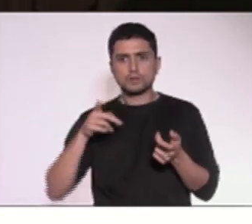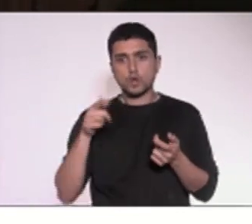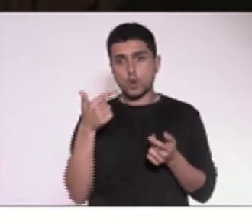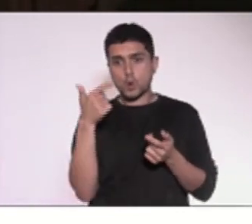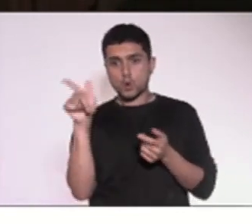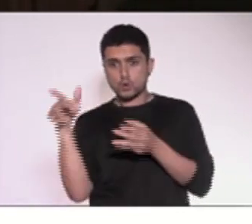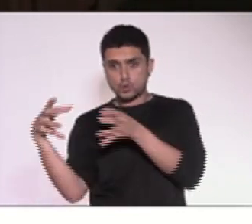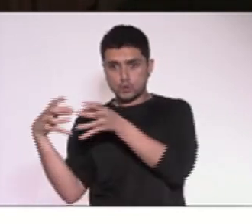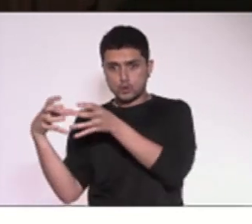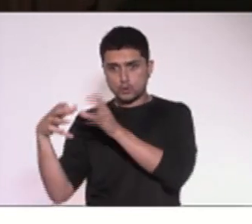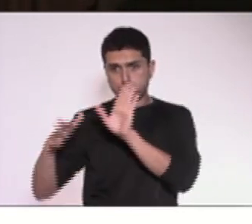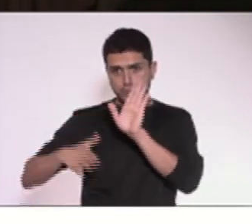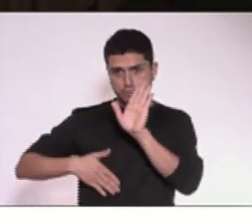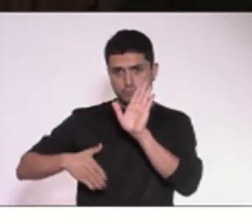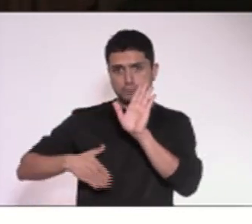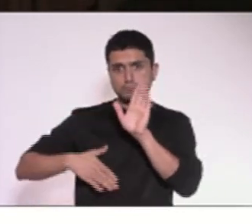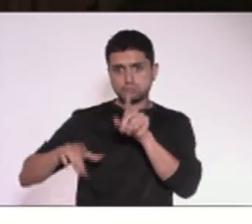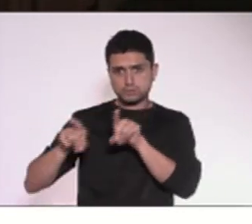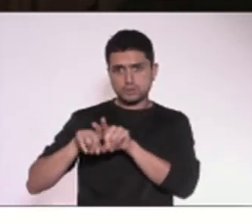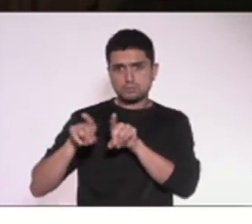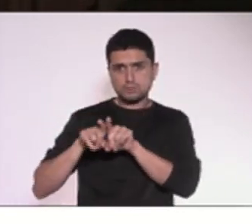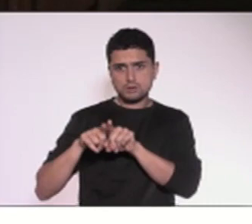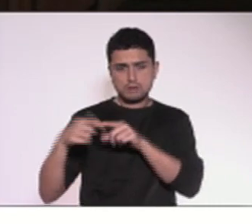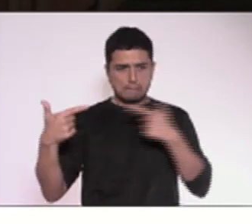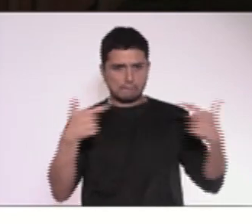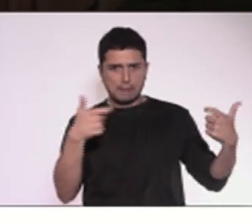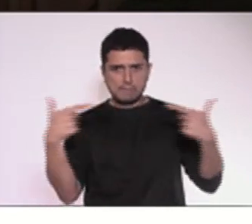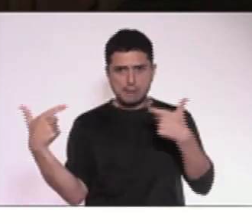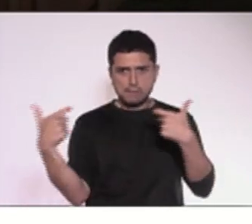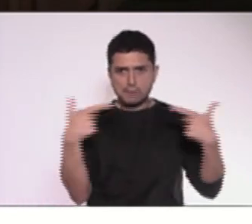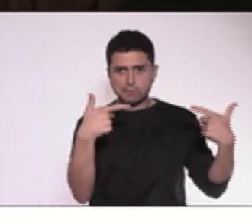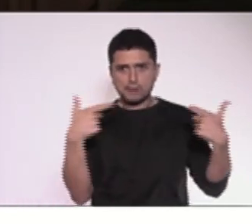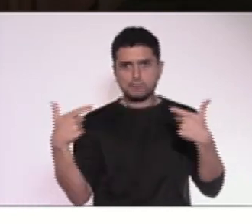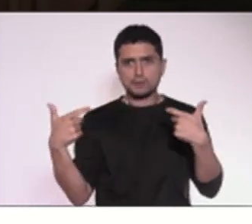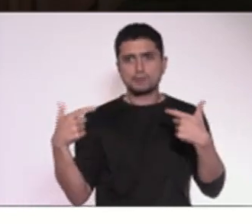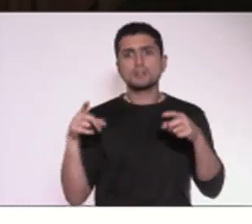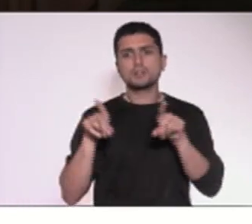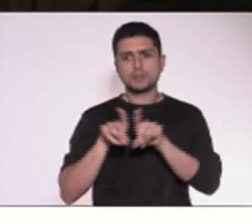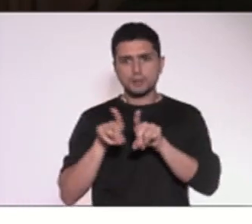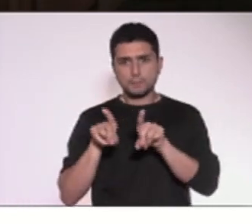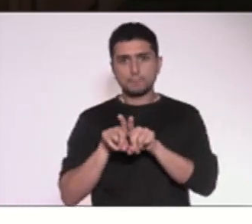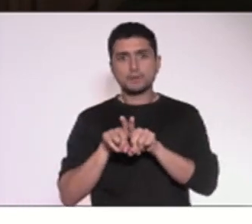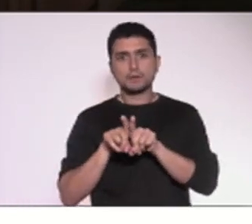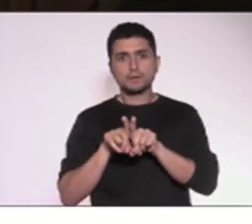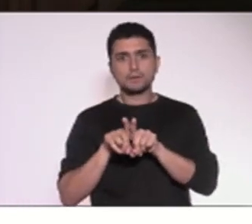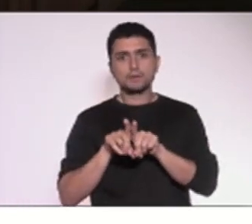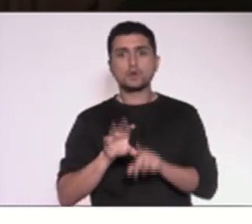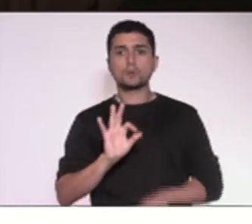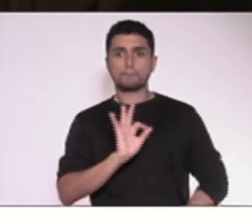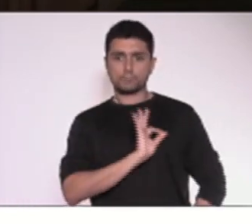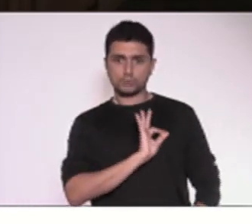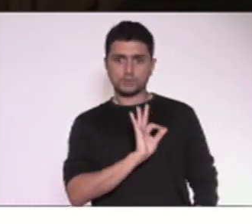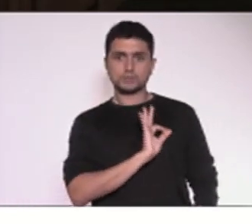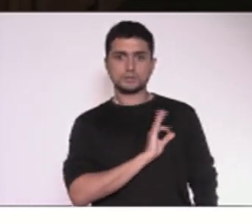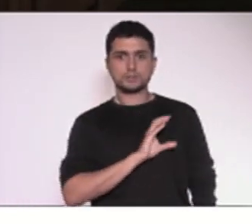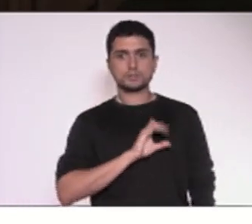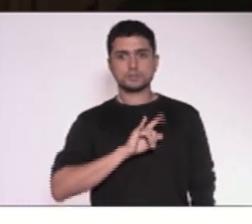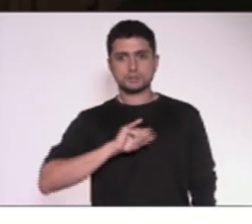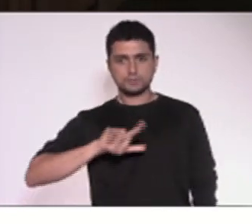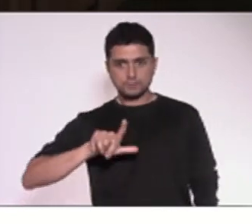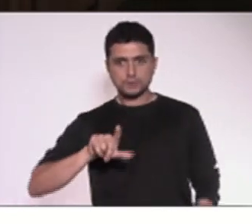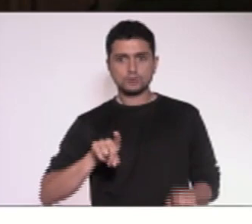facções narcoterroristas, mas também das facções, também das polícias civil e militar.